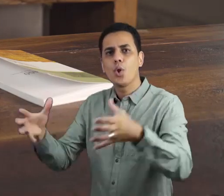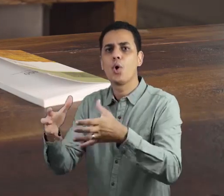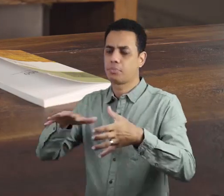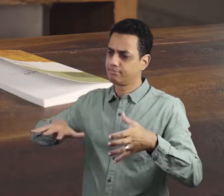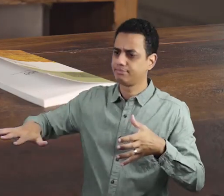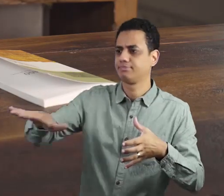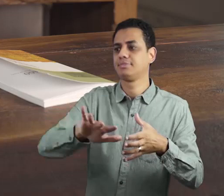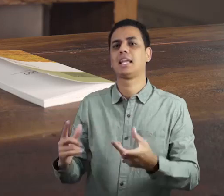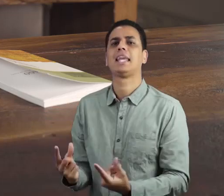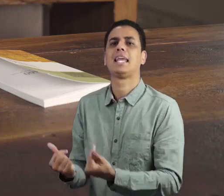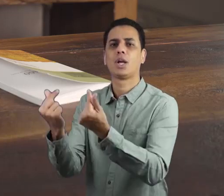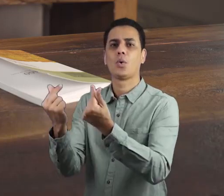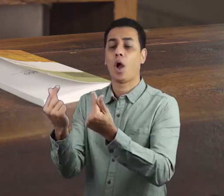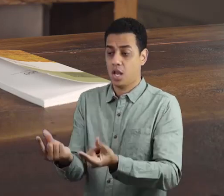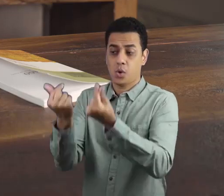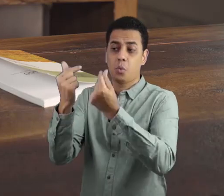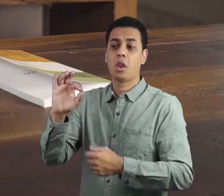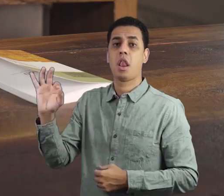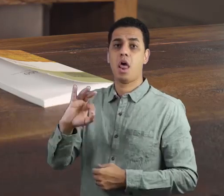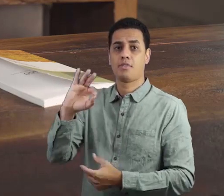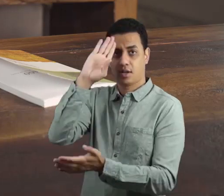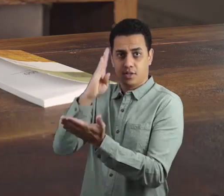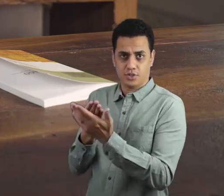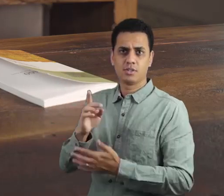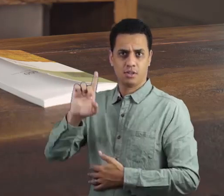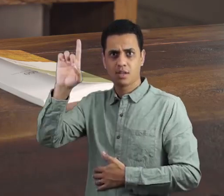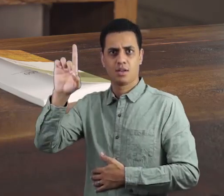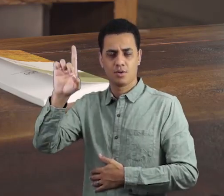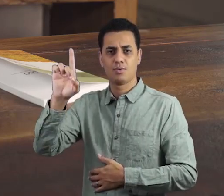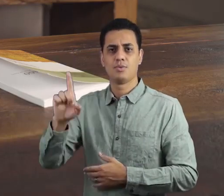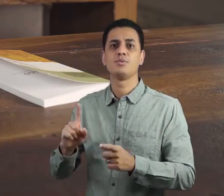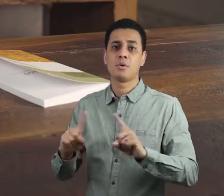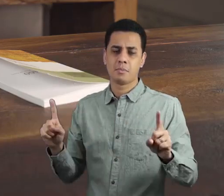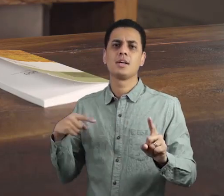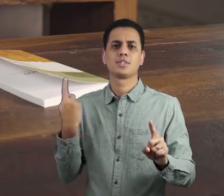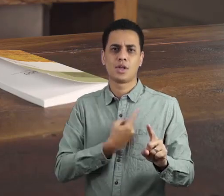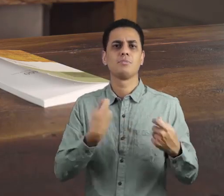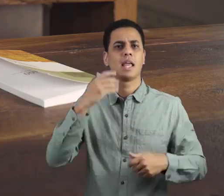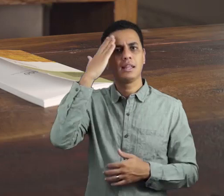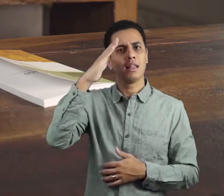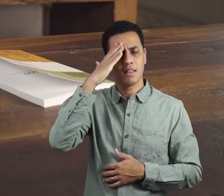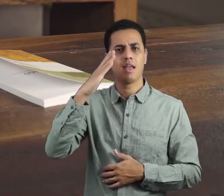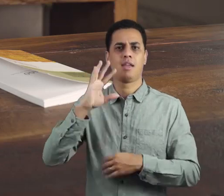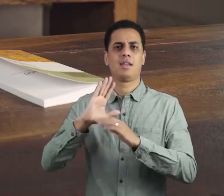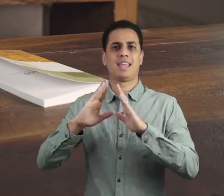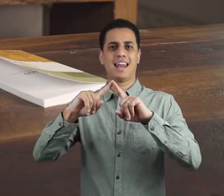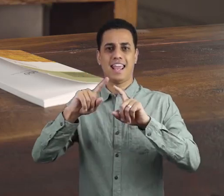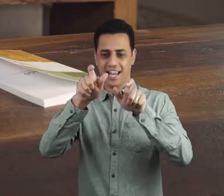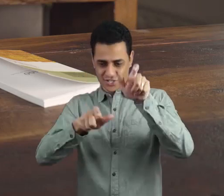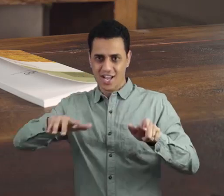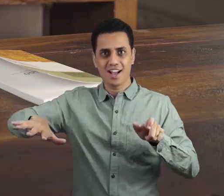isso aqui, porque não há preconceito de Deus aqui com uma pessoa que não conheça. O que Deus está realmente querendo